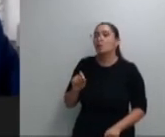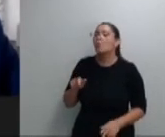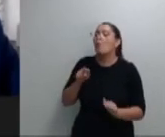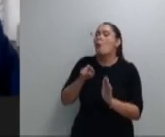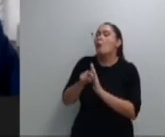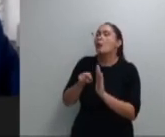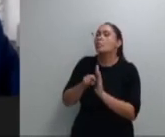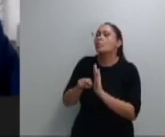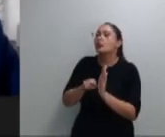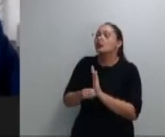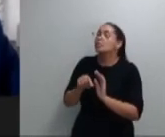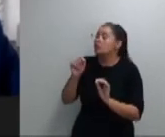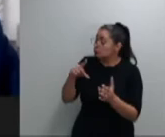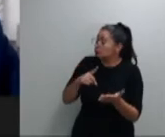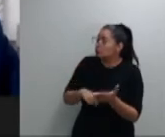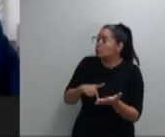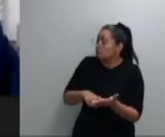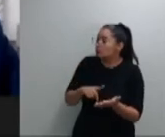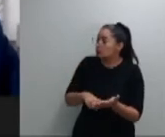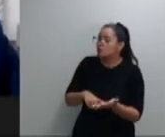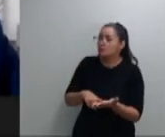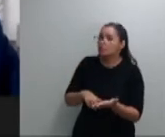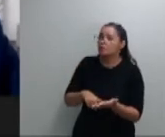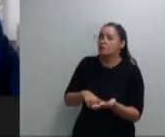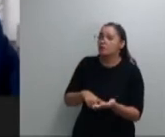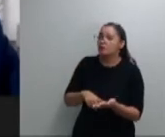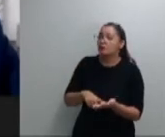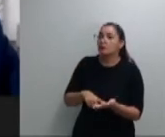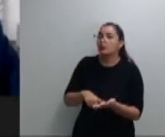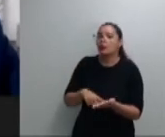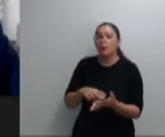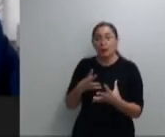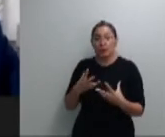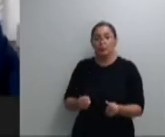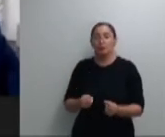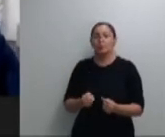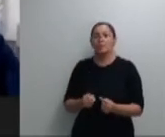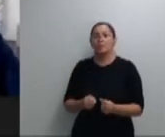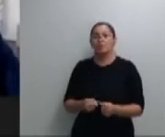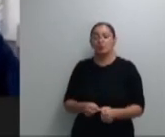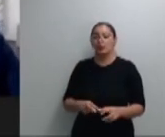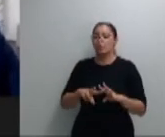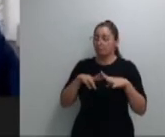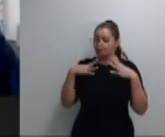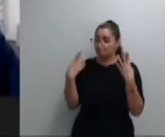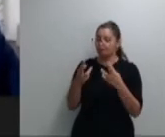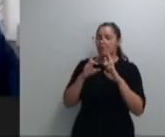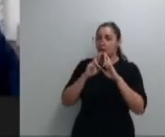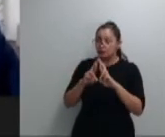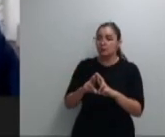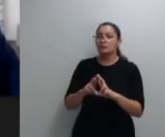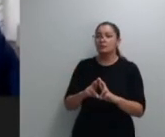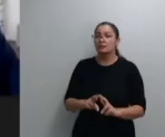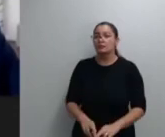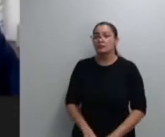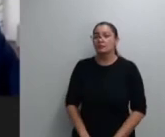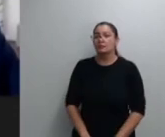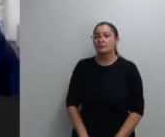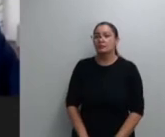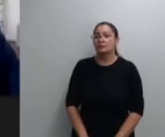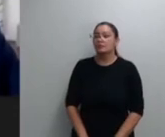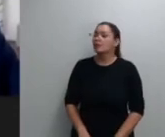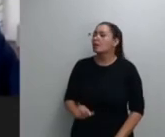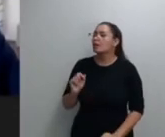reminentes para se estão de acordo porque se estiverem eu já irei proclamar nenhuma